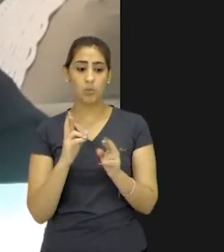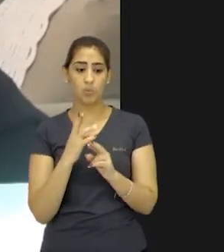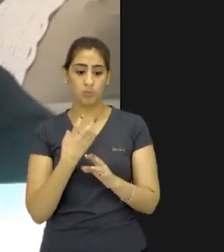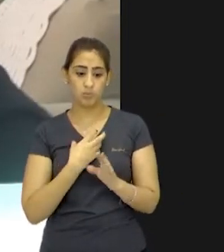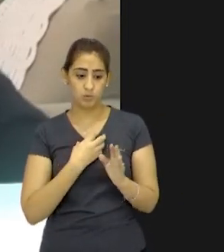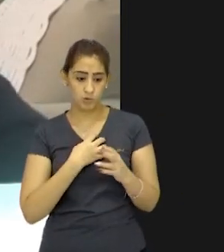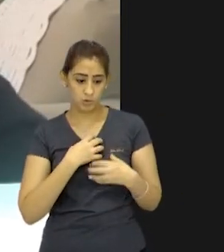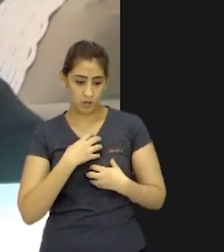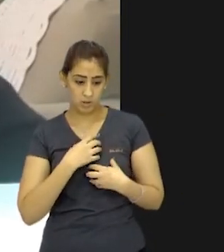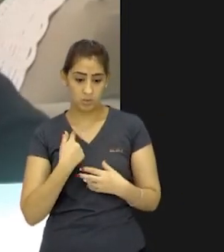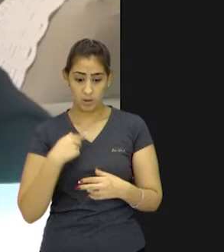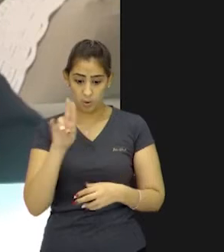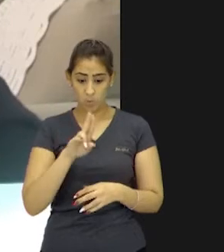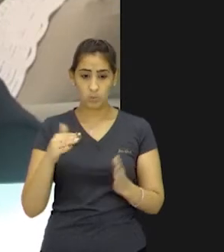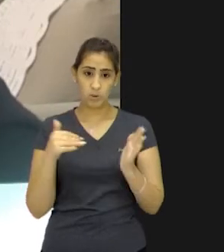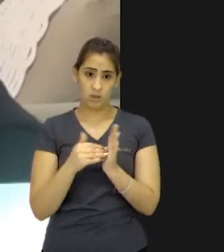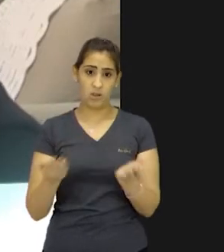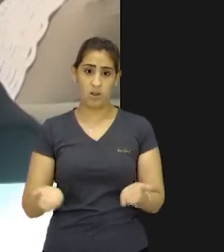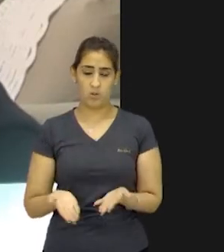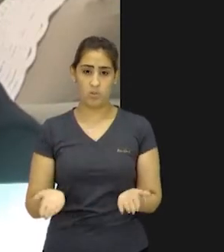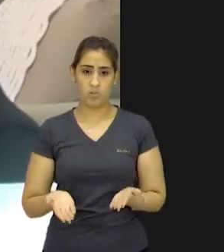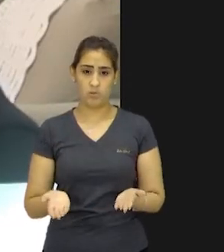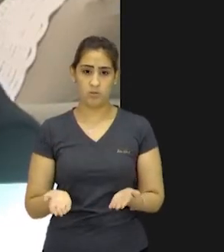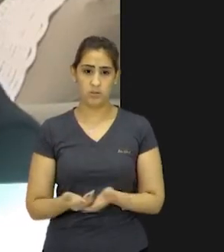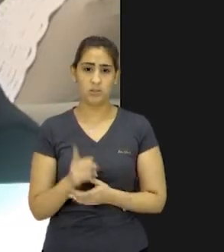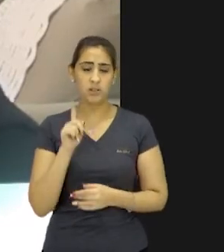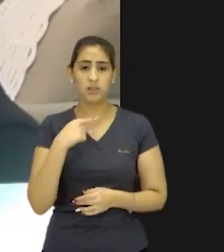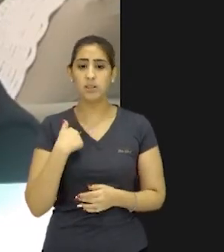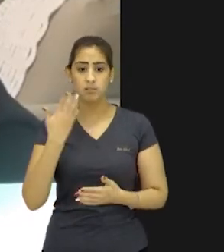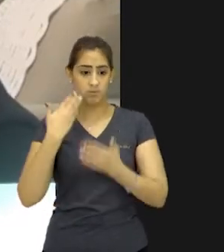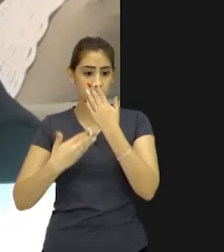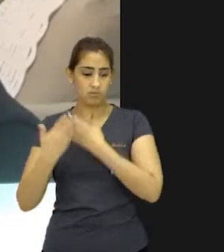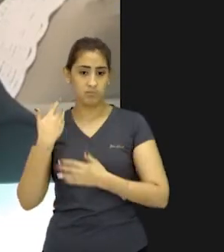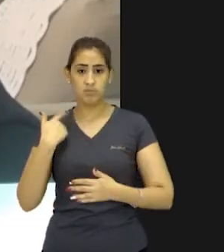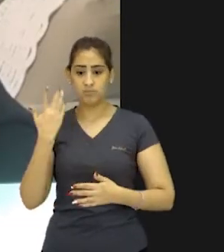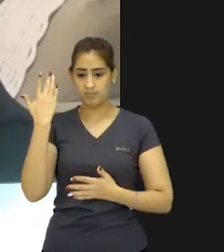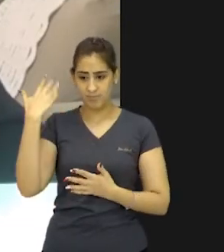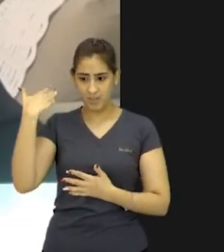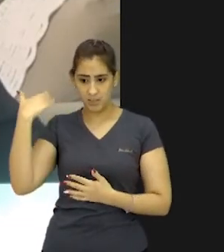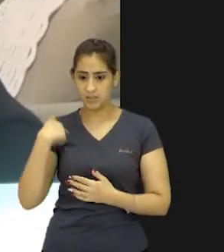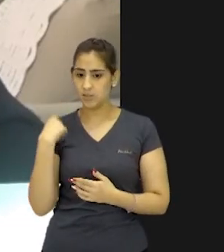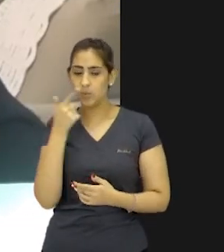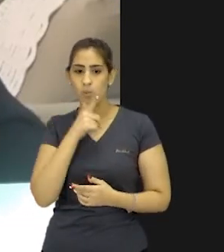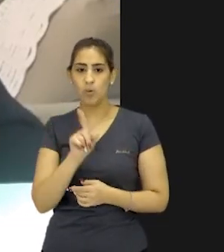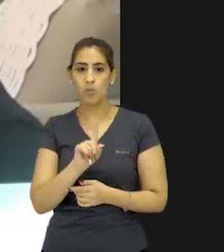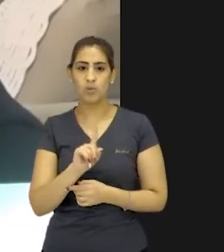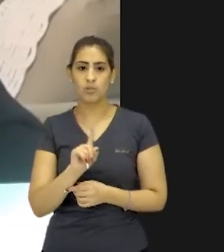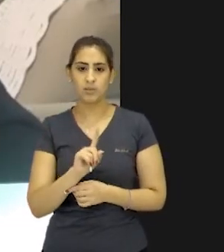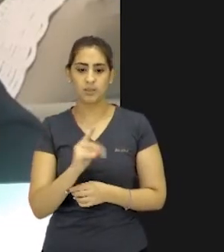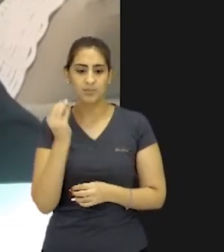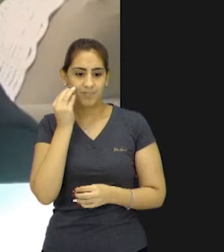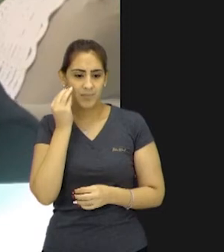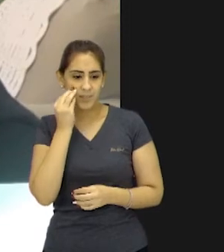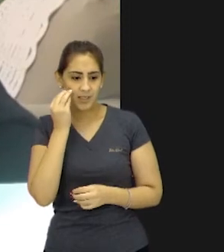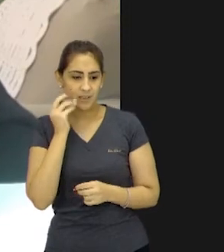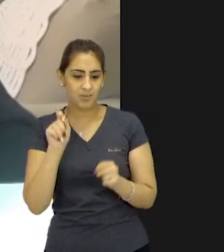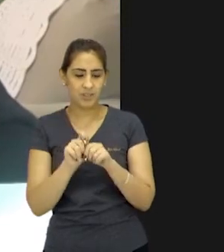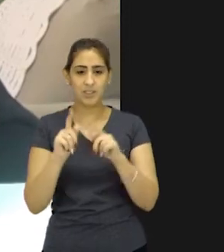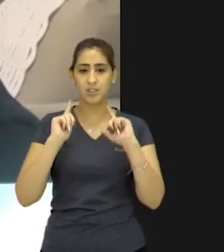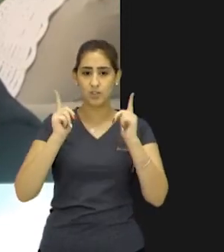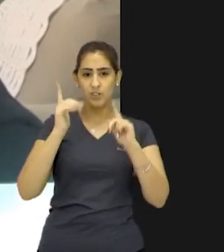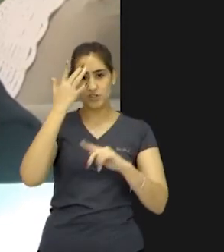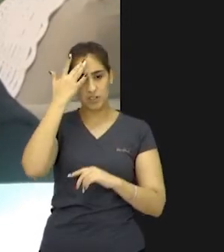hoje, é o principal recurso, né? É justamente a brincadeira, essa coisa de tentar divertir,